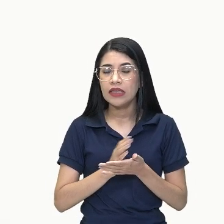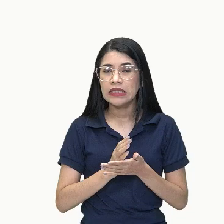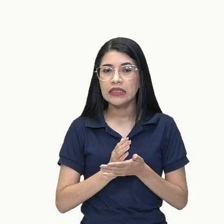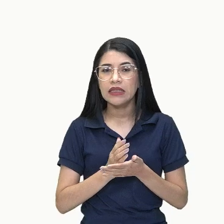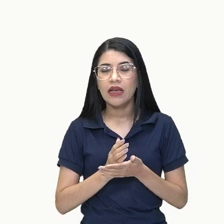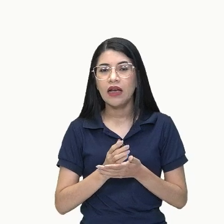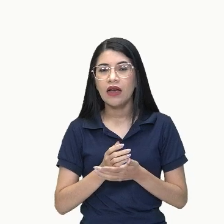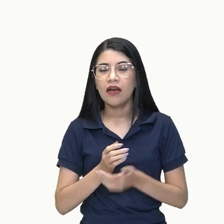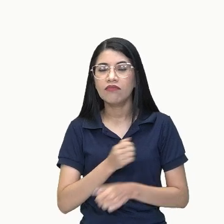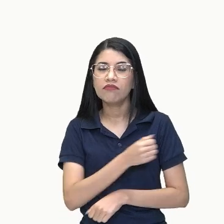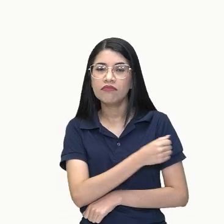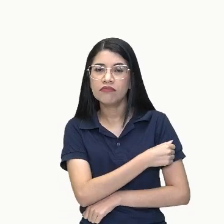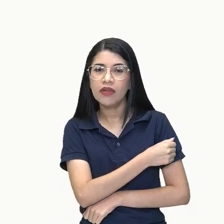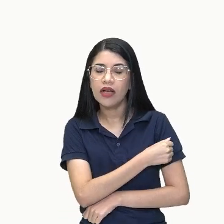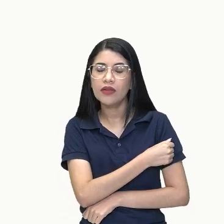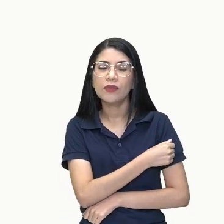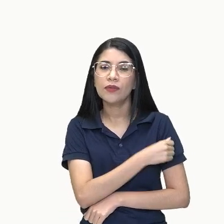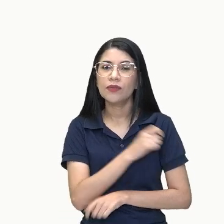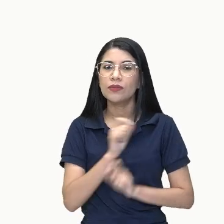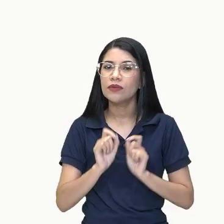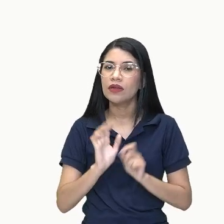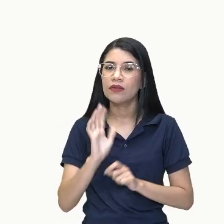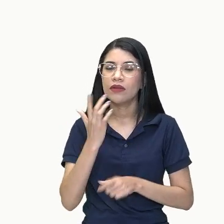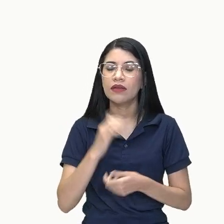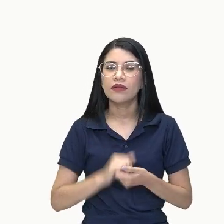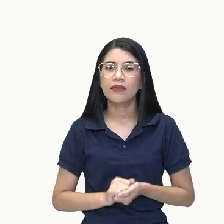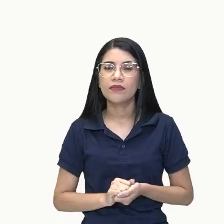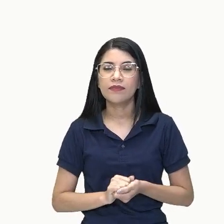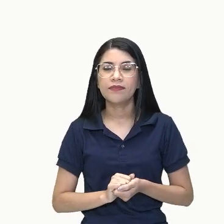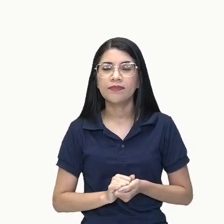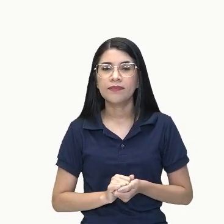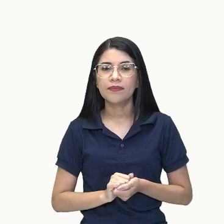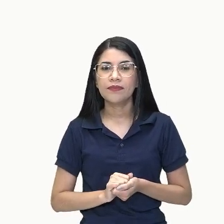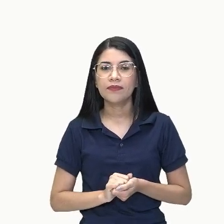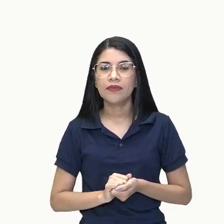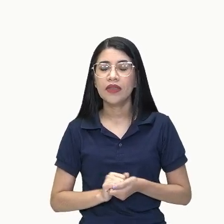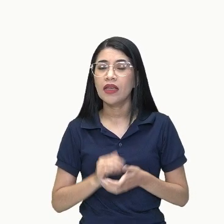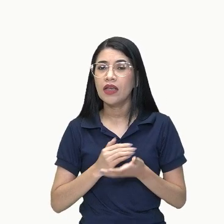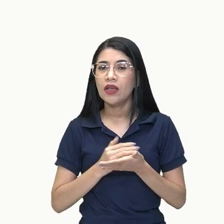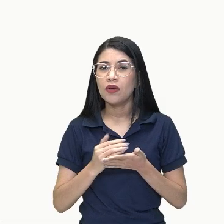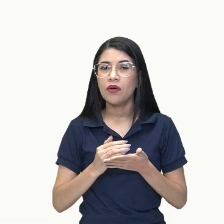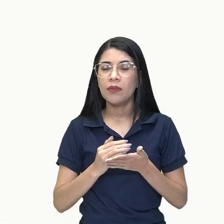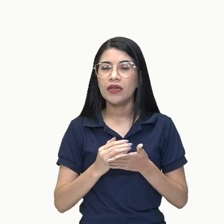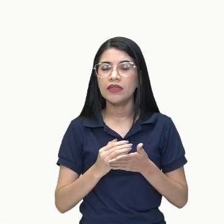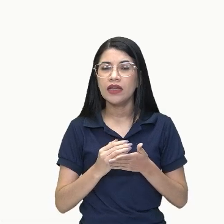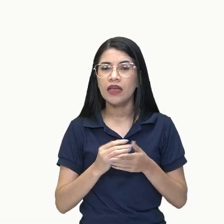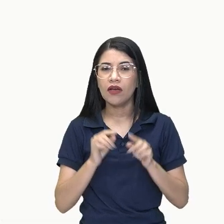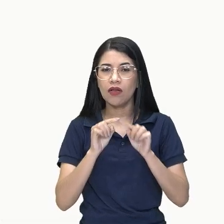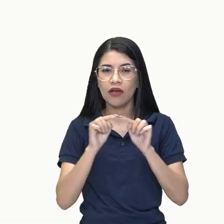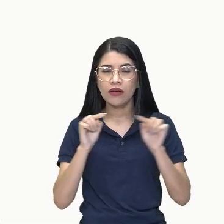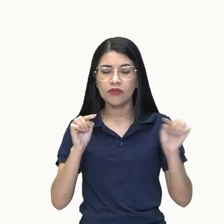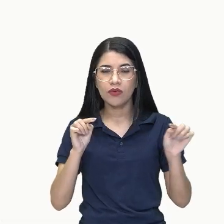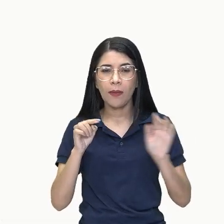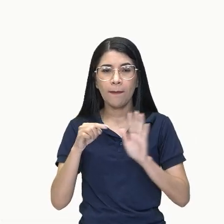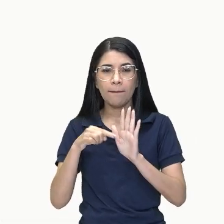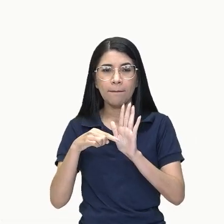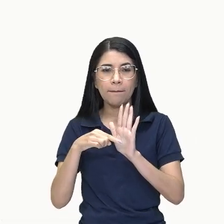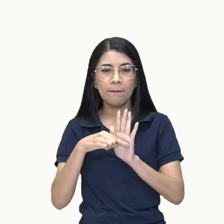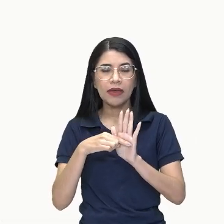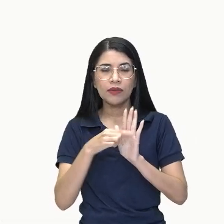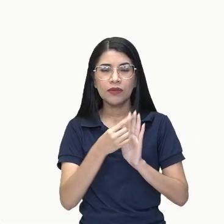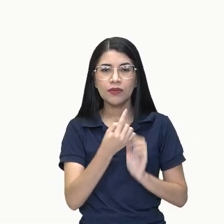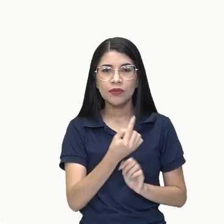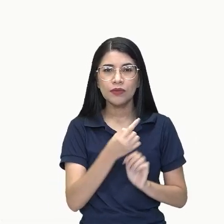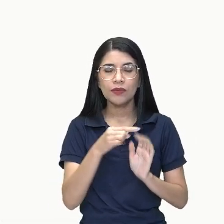vão fazer isso, tá? Os outros alunos, eles começam marcando o -1 bem aqui,